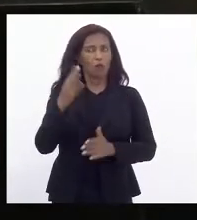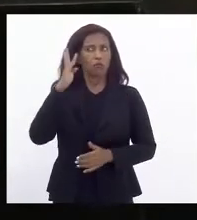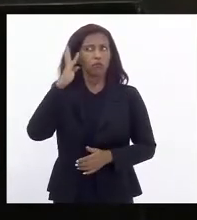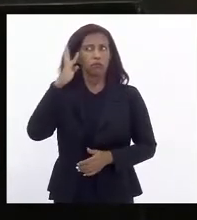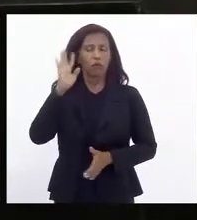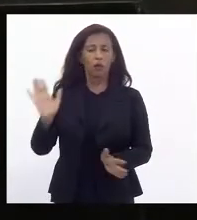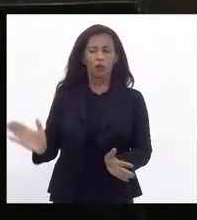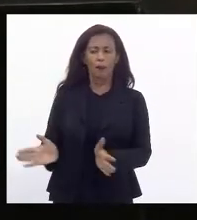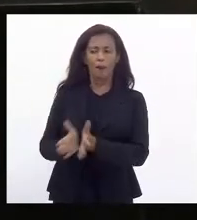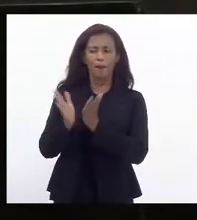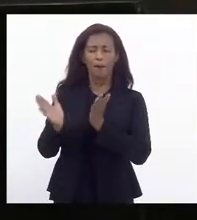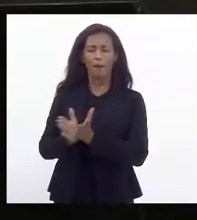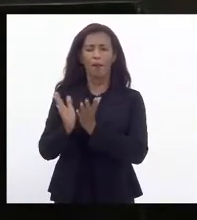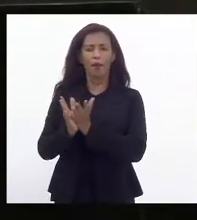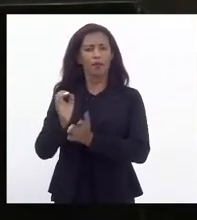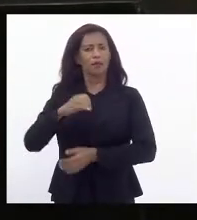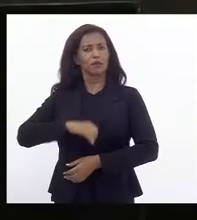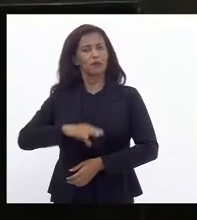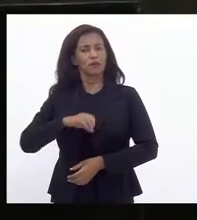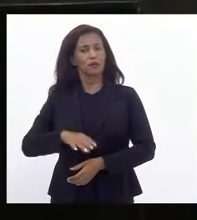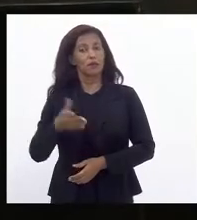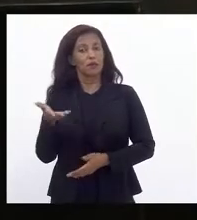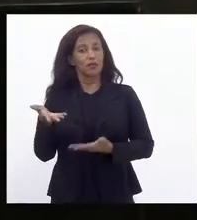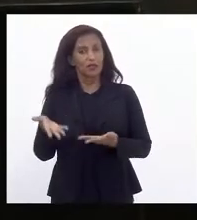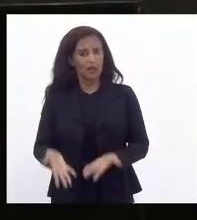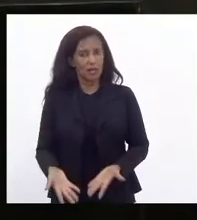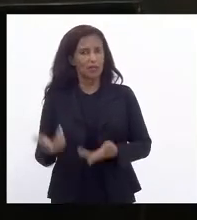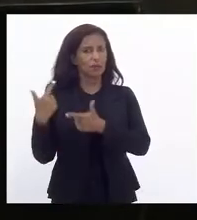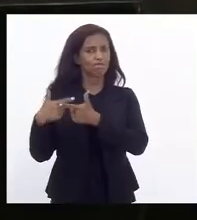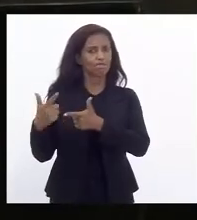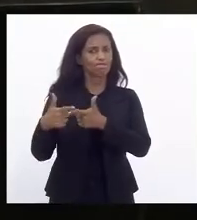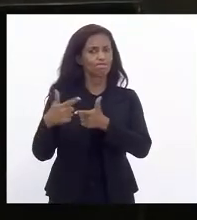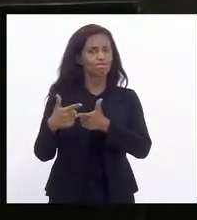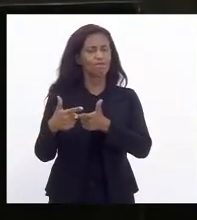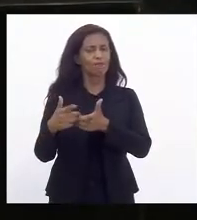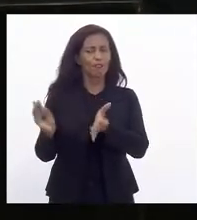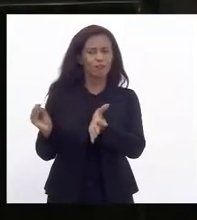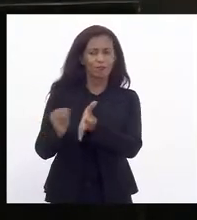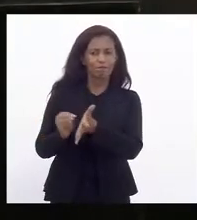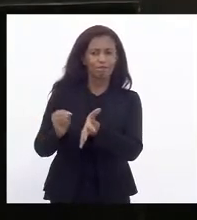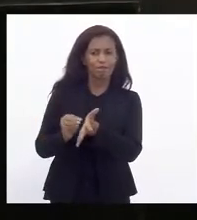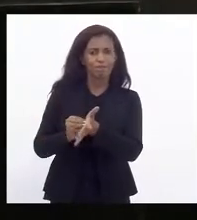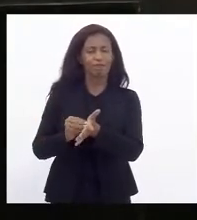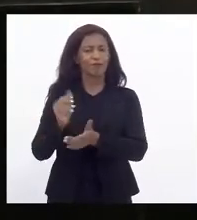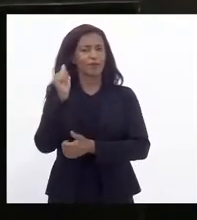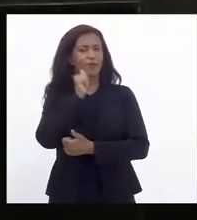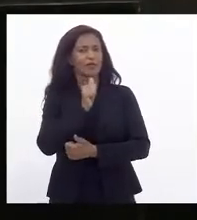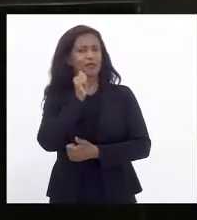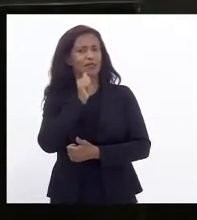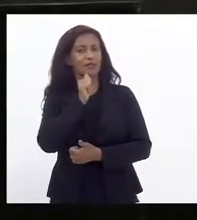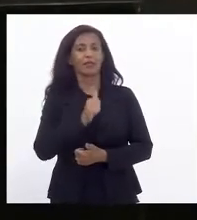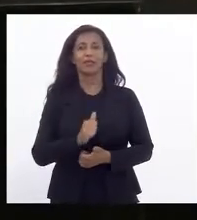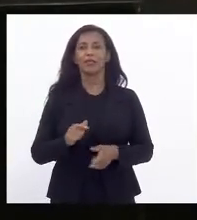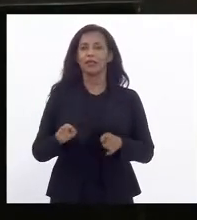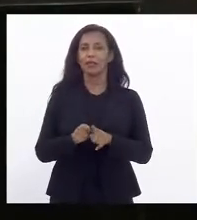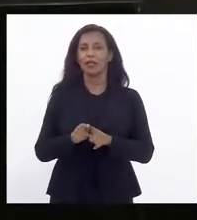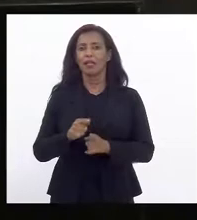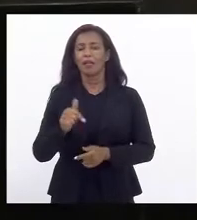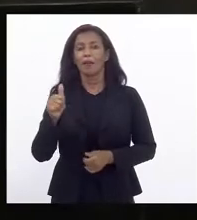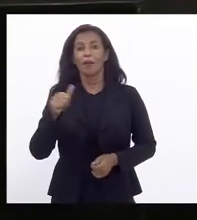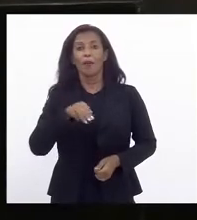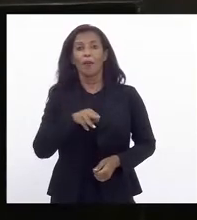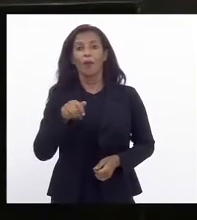a pobreza menstrual, que é justamente essa situação de indignidade das nossas meninas e mulheres por